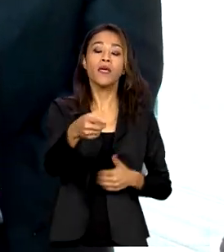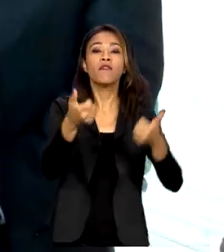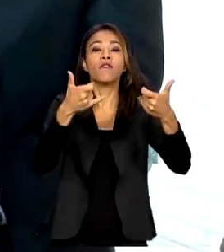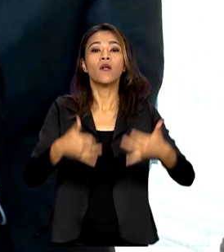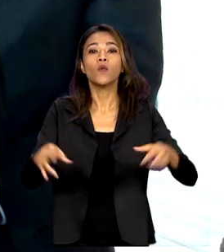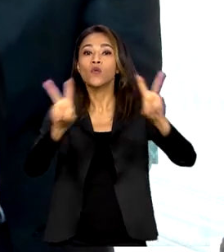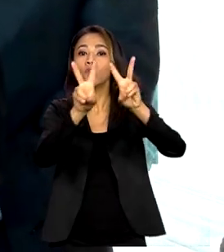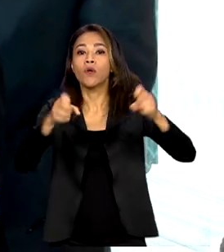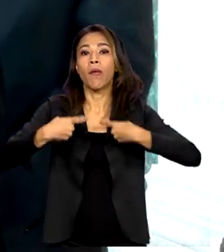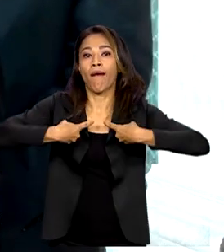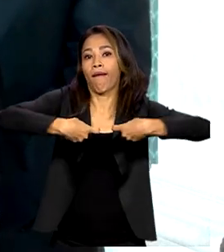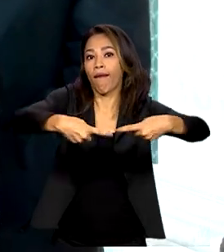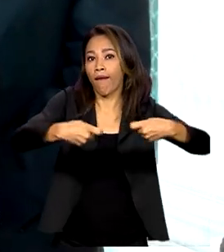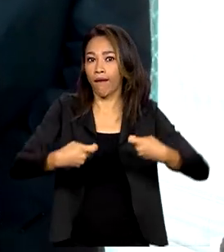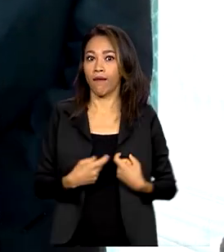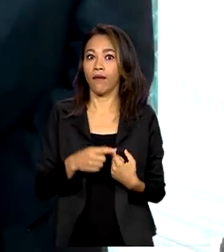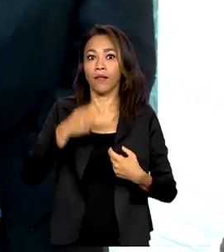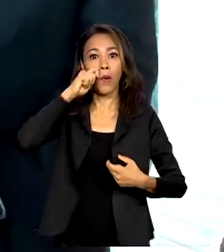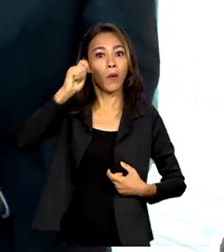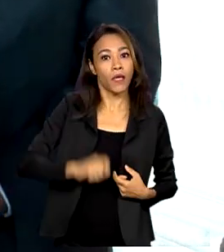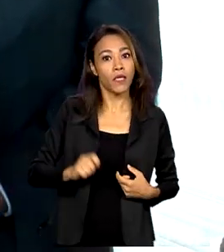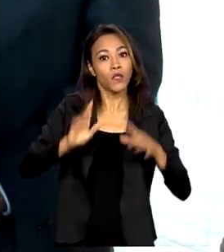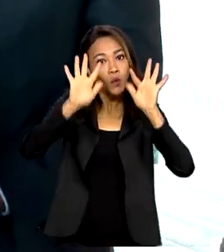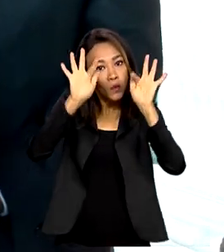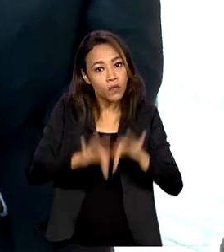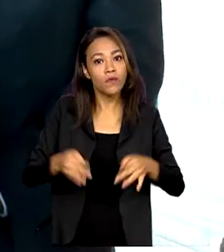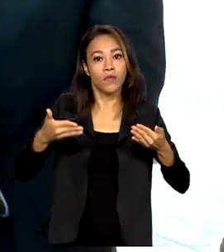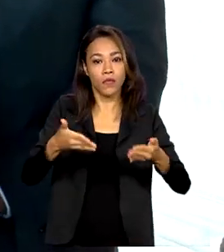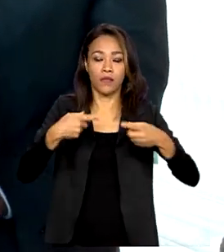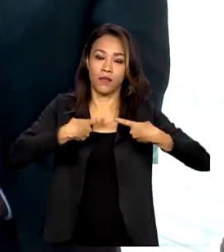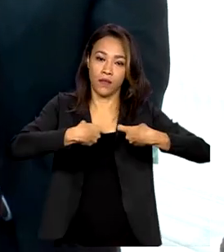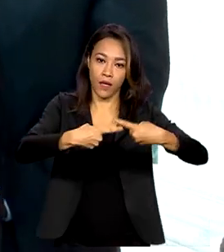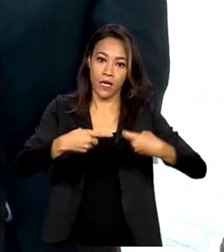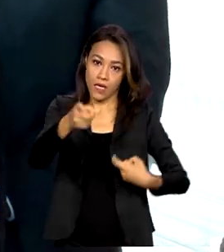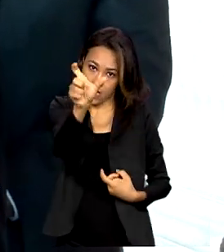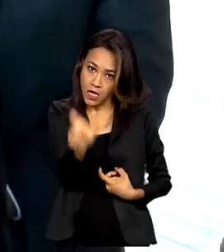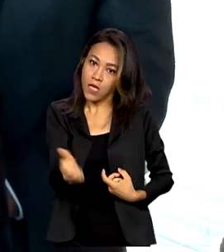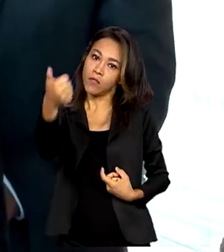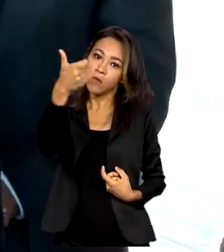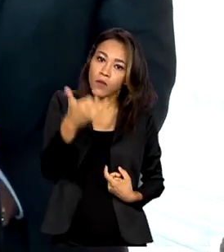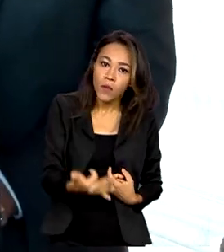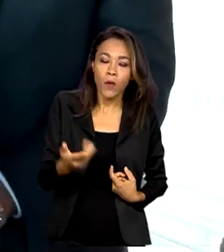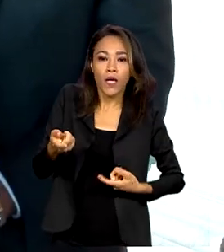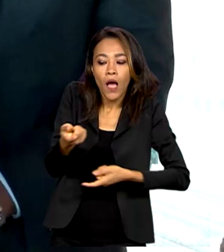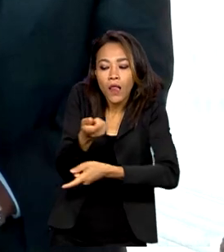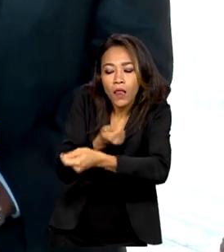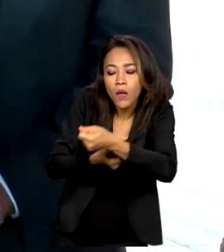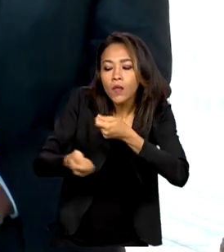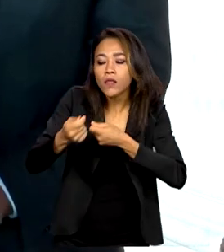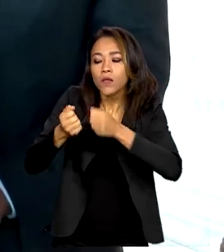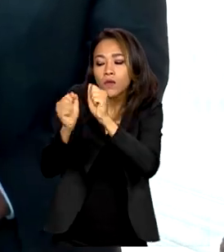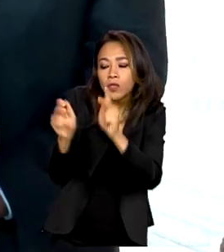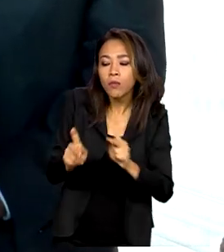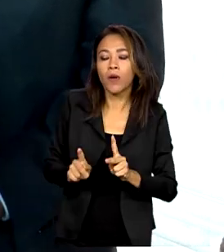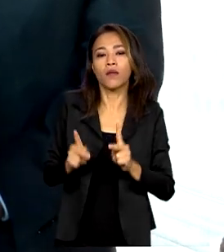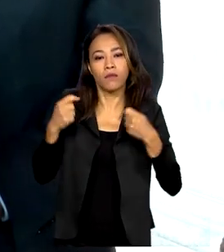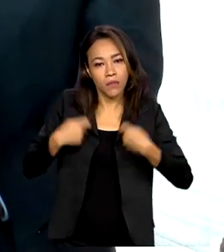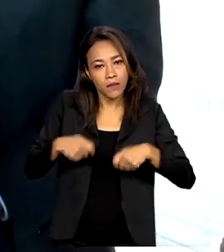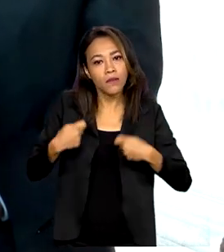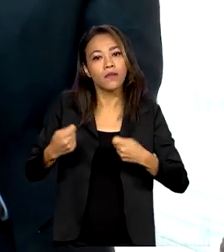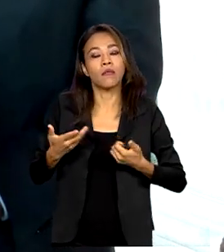Ucrânia. O presidente defendeu o fim do conflito e disse que a negociação de paz deve contar com